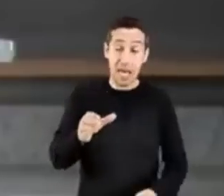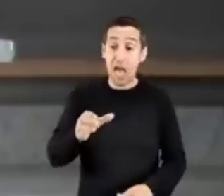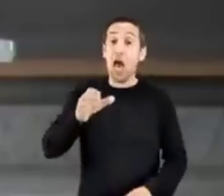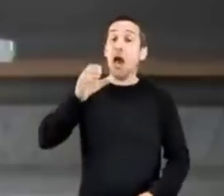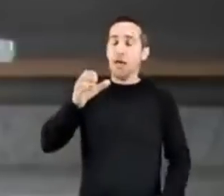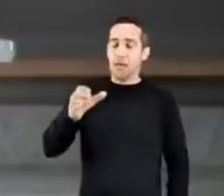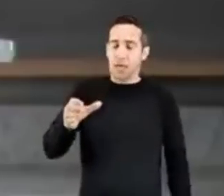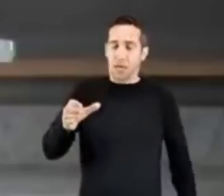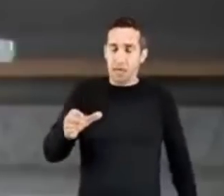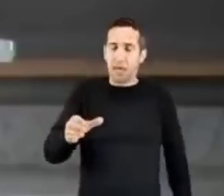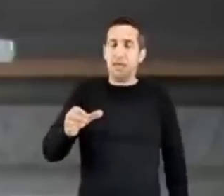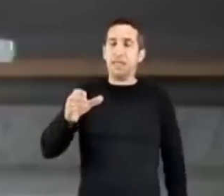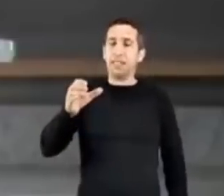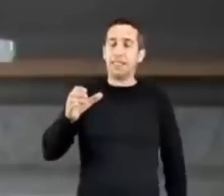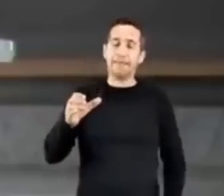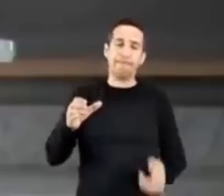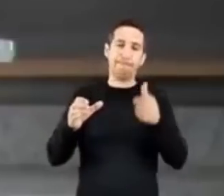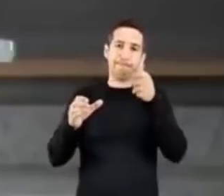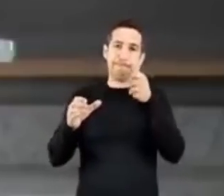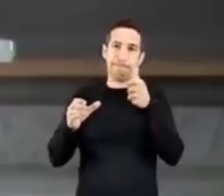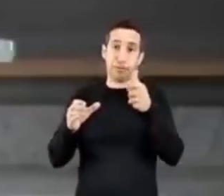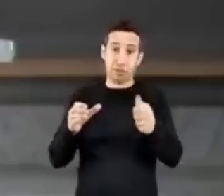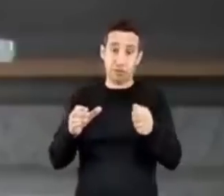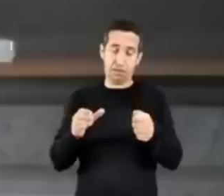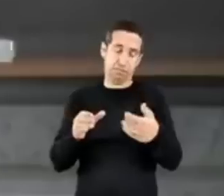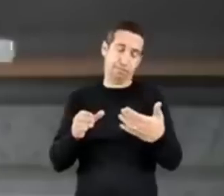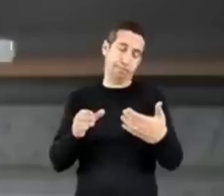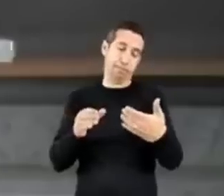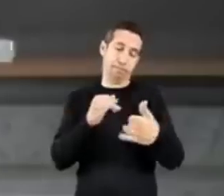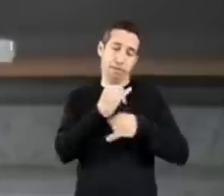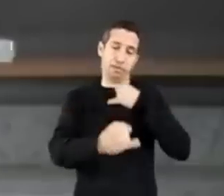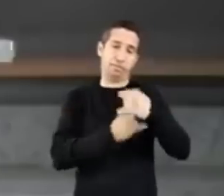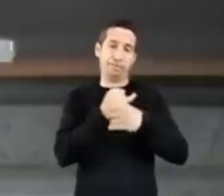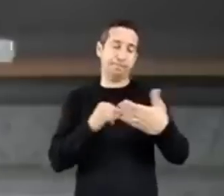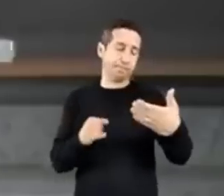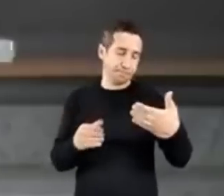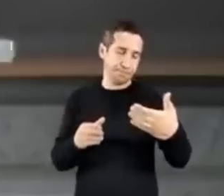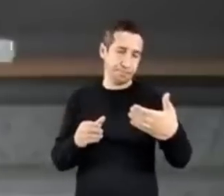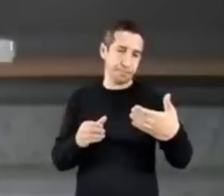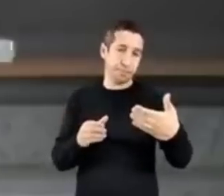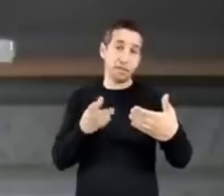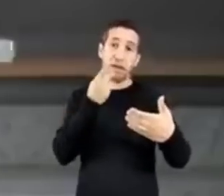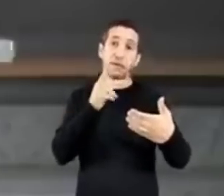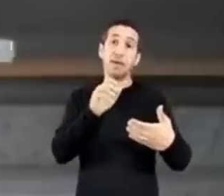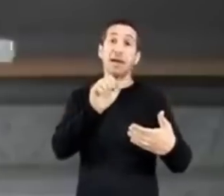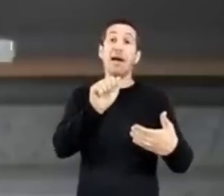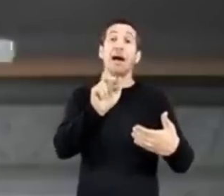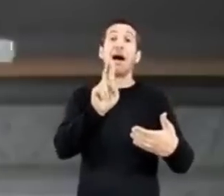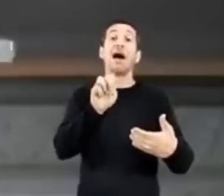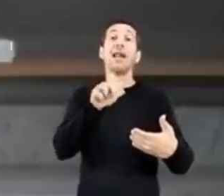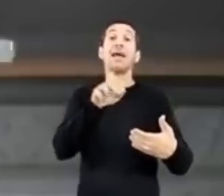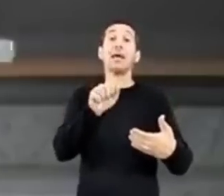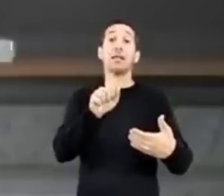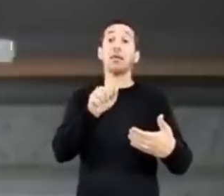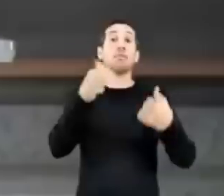e eu ligo a minha internet e aparece o Arena Sem Explicação não sei como é que eu